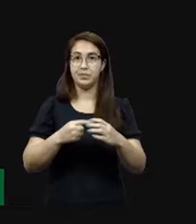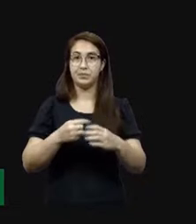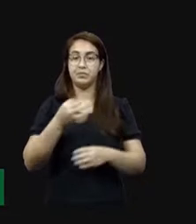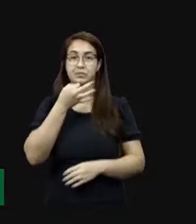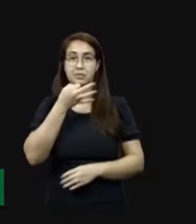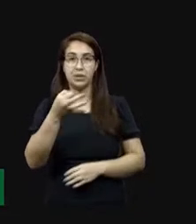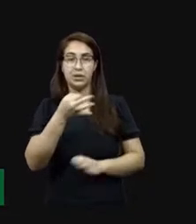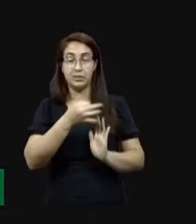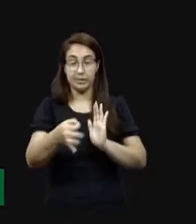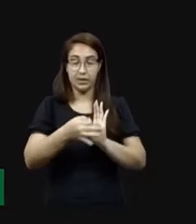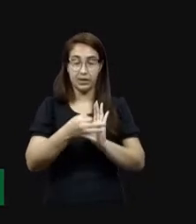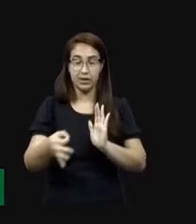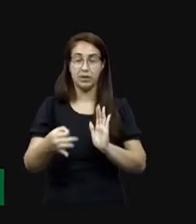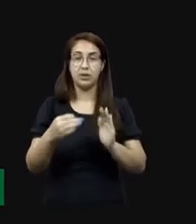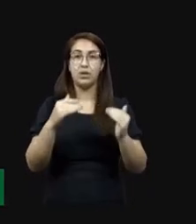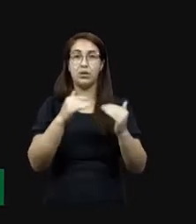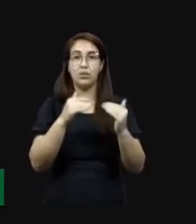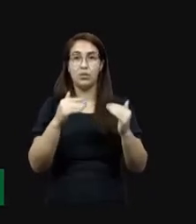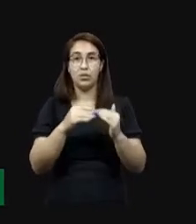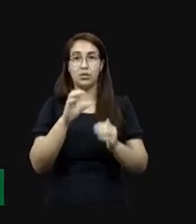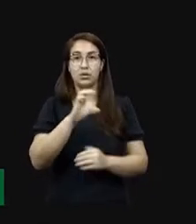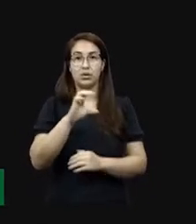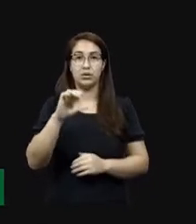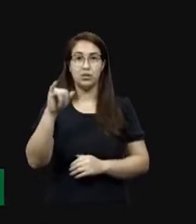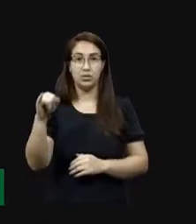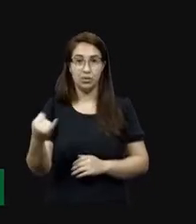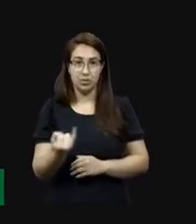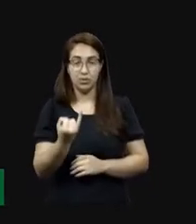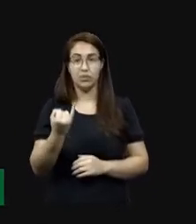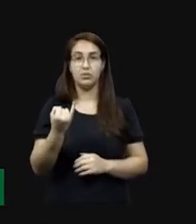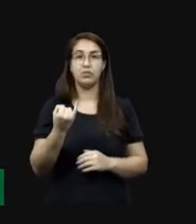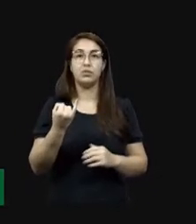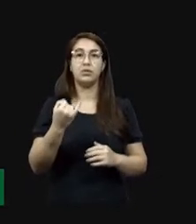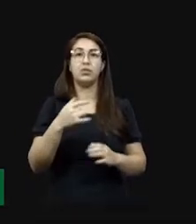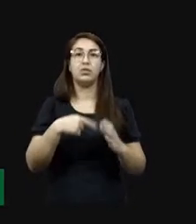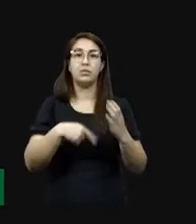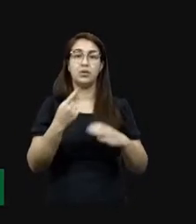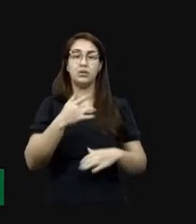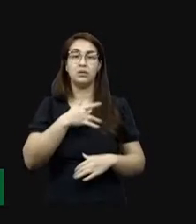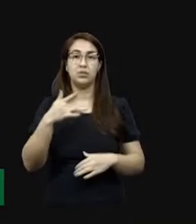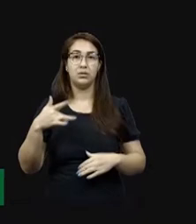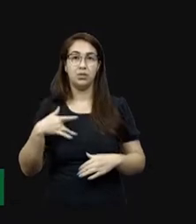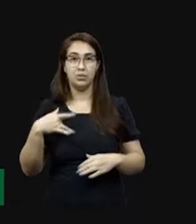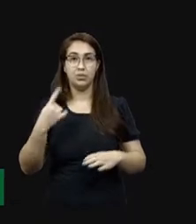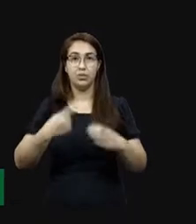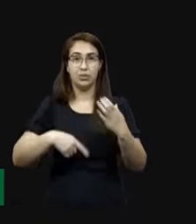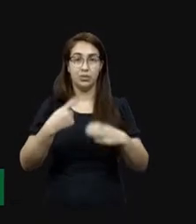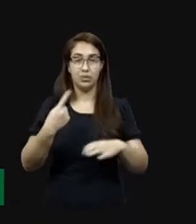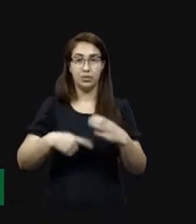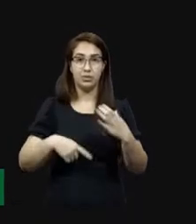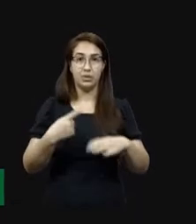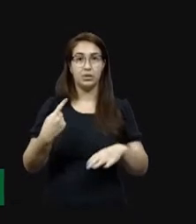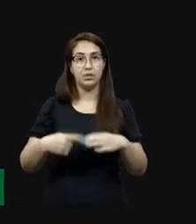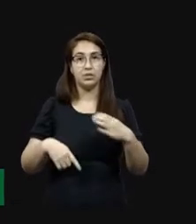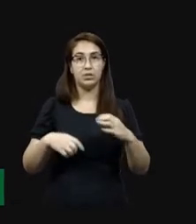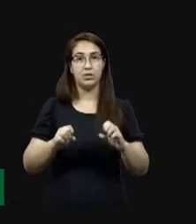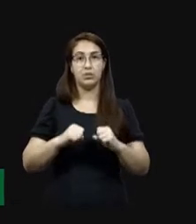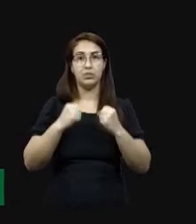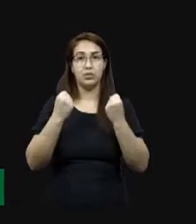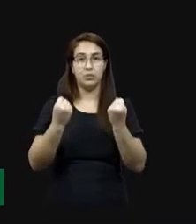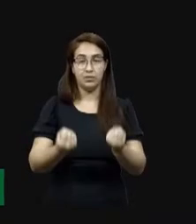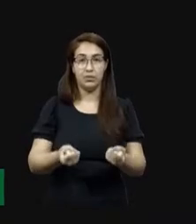Parecer favorável da Comissão de Constituição e Justiça, da Comissão de Saúde e da Comissão de Defesa do Direito da Criança